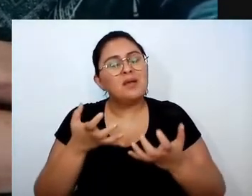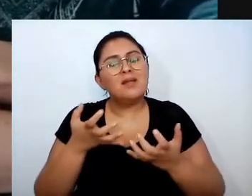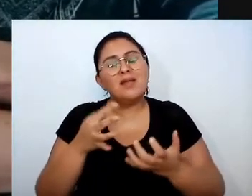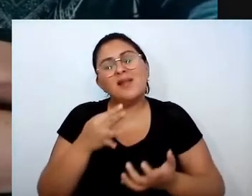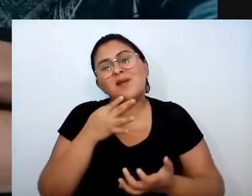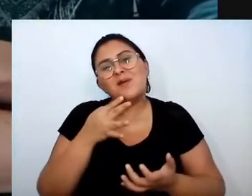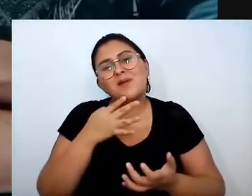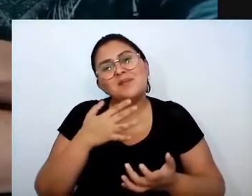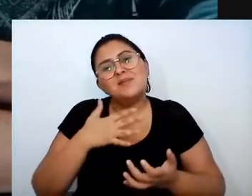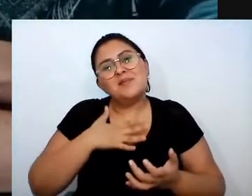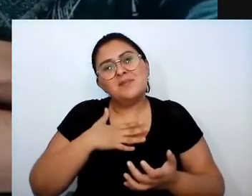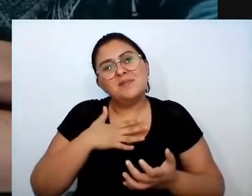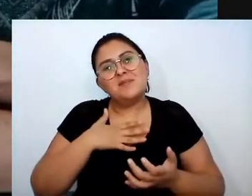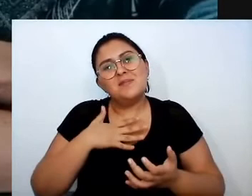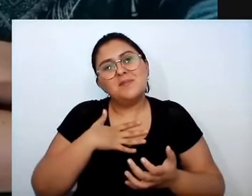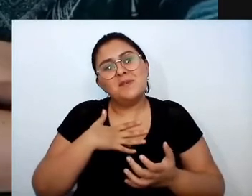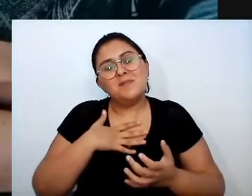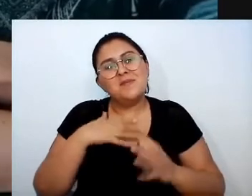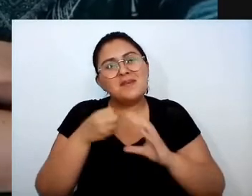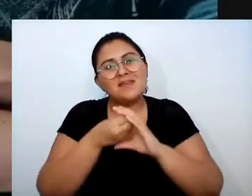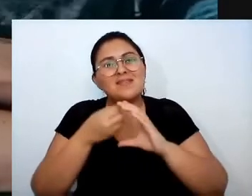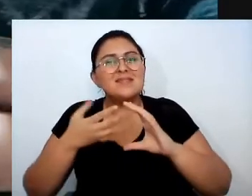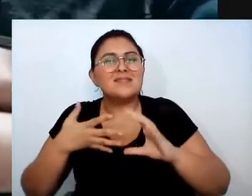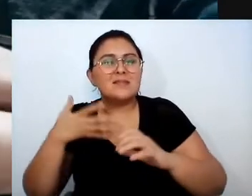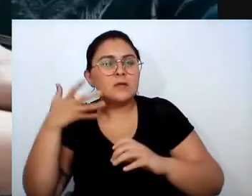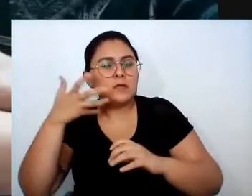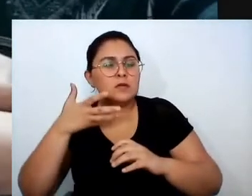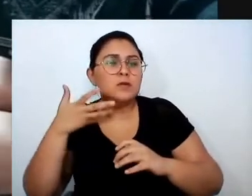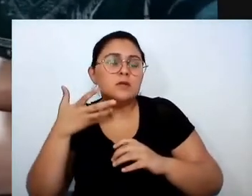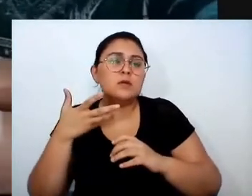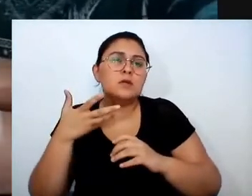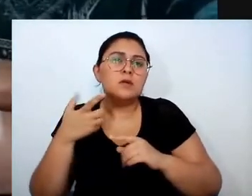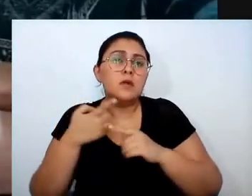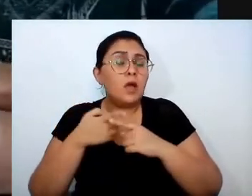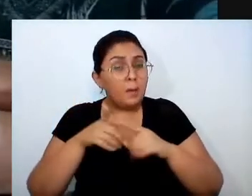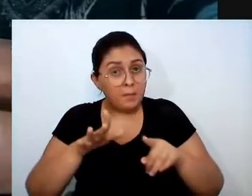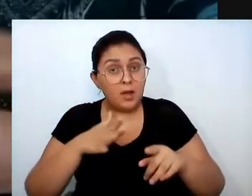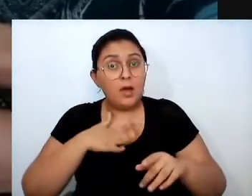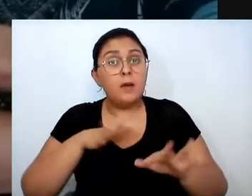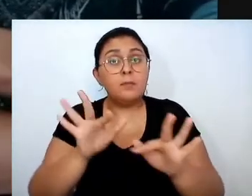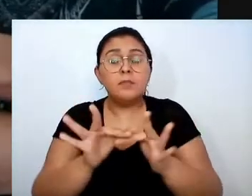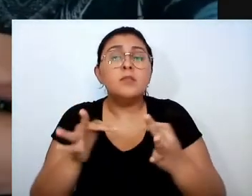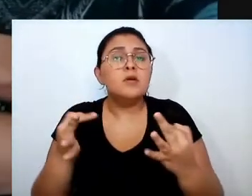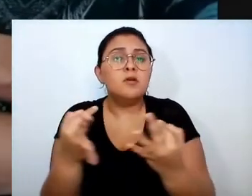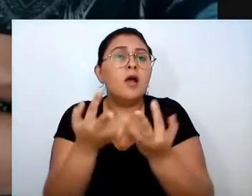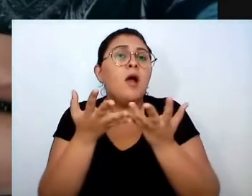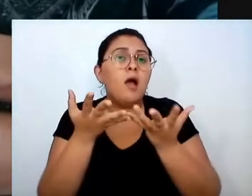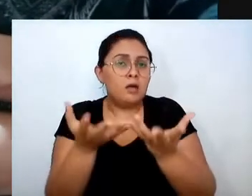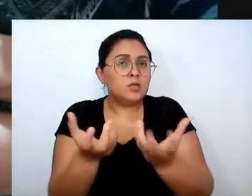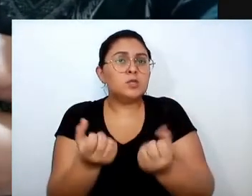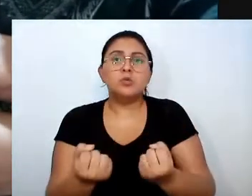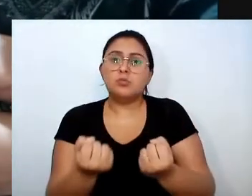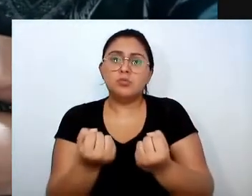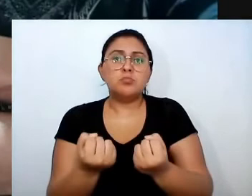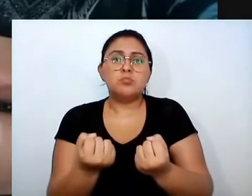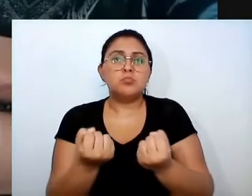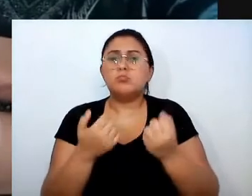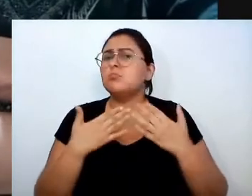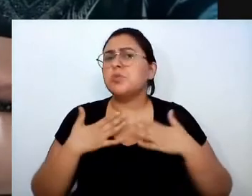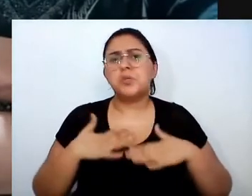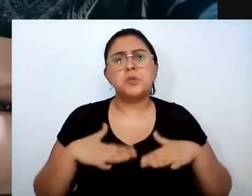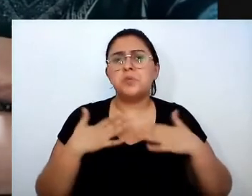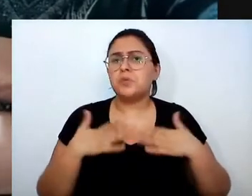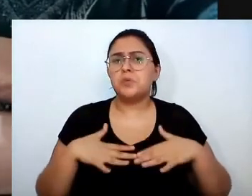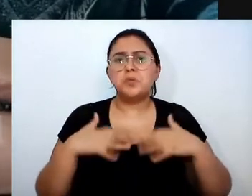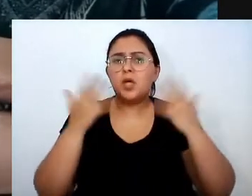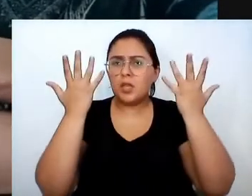musical, né? Sim, Mas minha família, graças a Deus, recebeu bem essa situação, né? Porque eu comecei a aprender